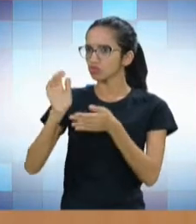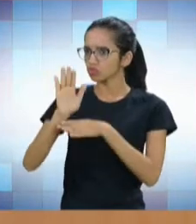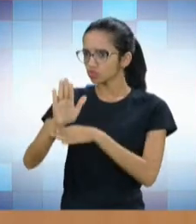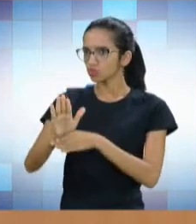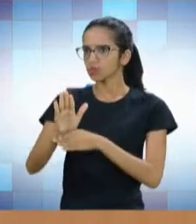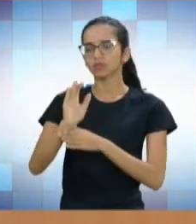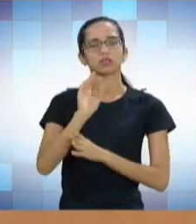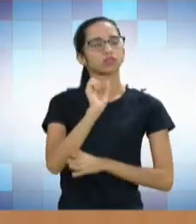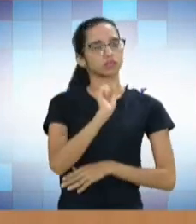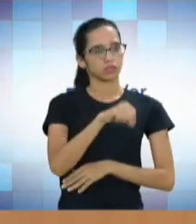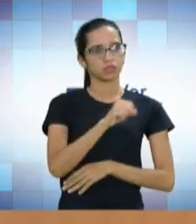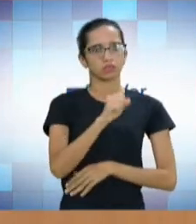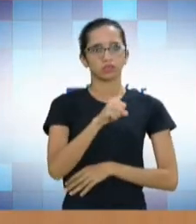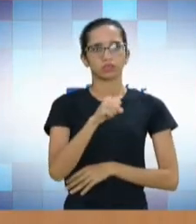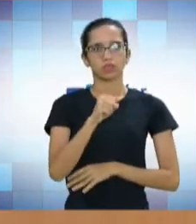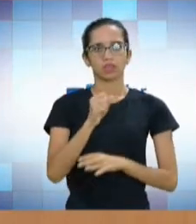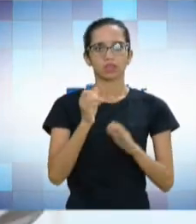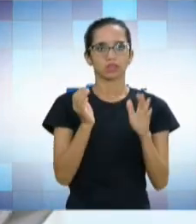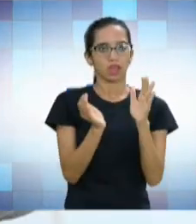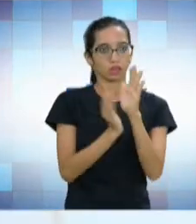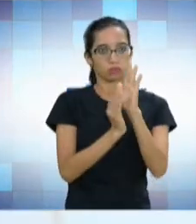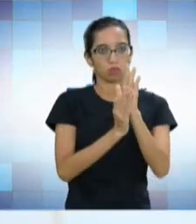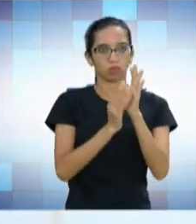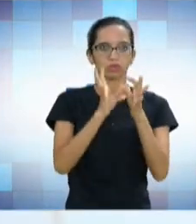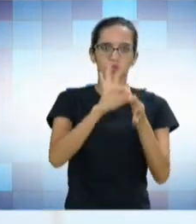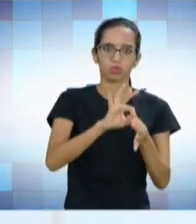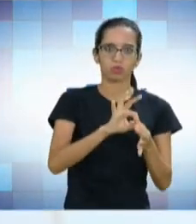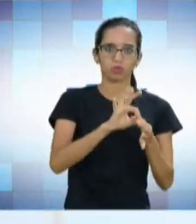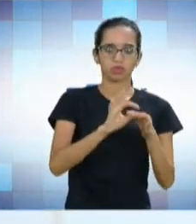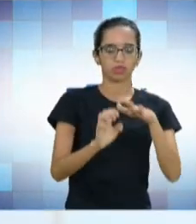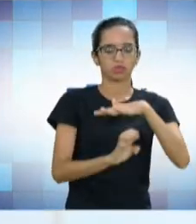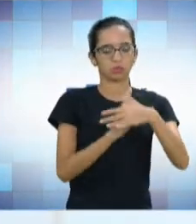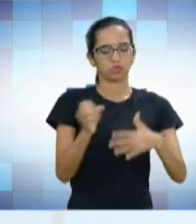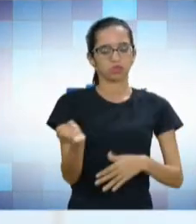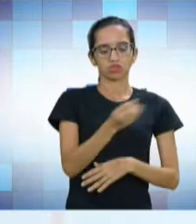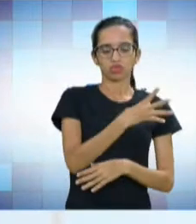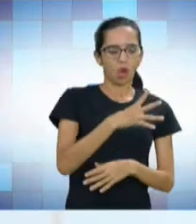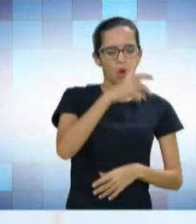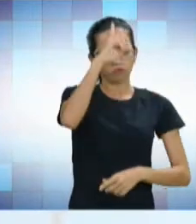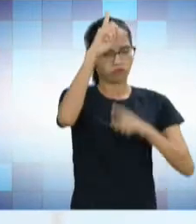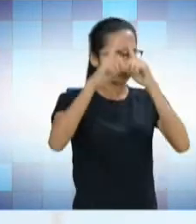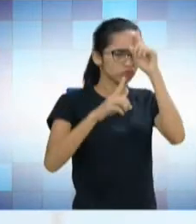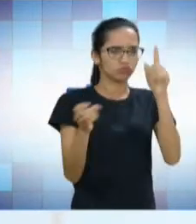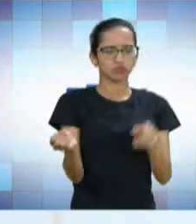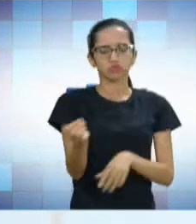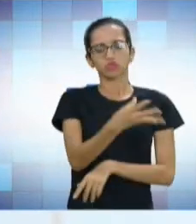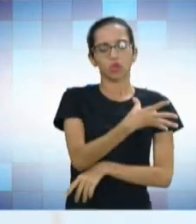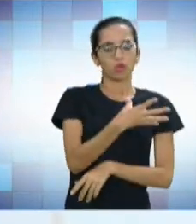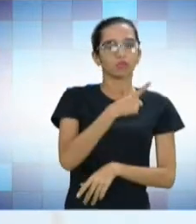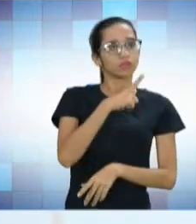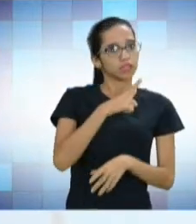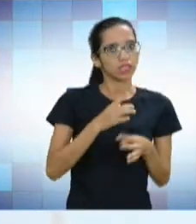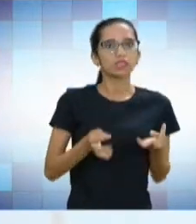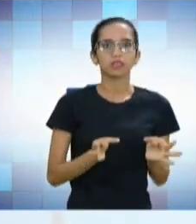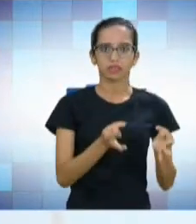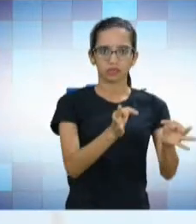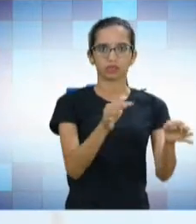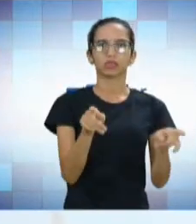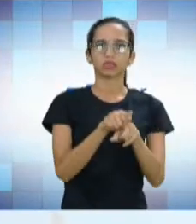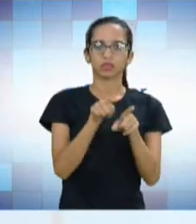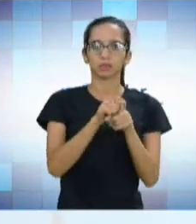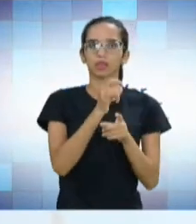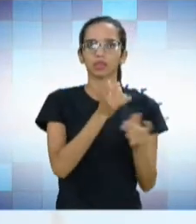é é esses projetos sobre empreendedorismo novas ações de inovação nós temos também na área de tecnologia